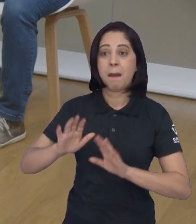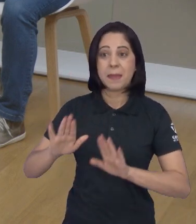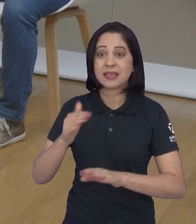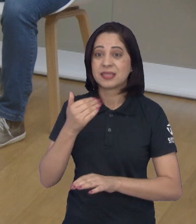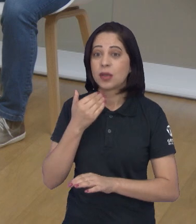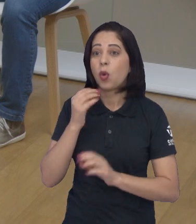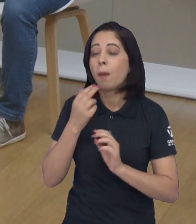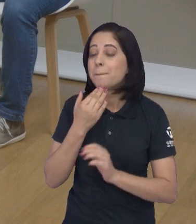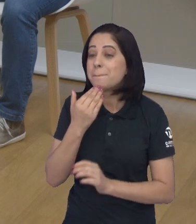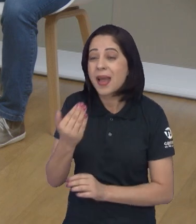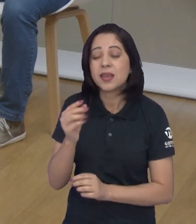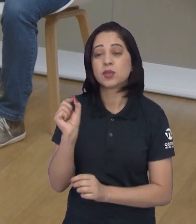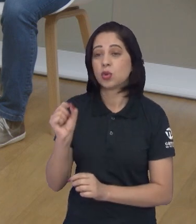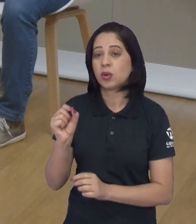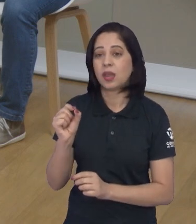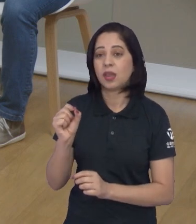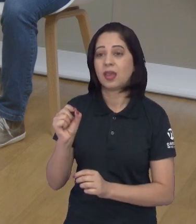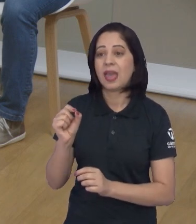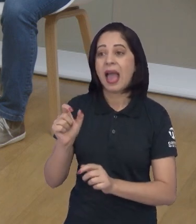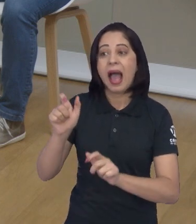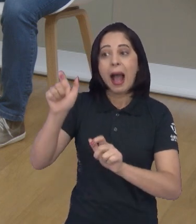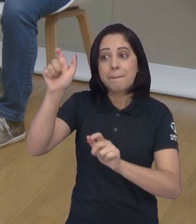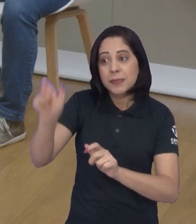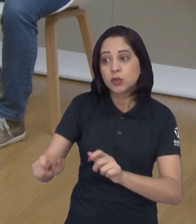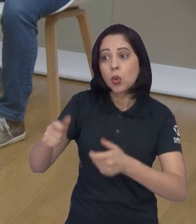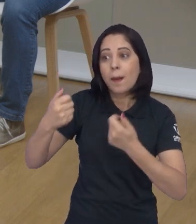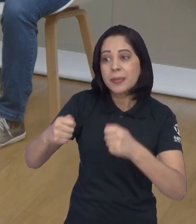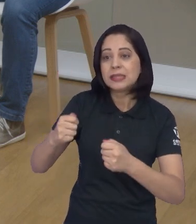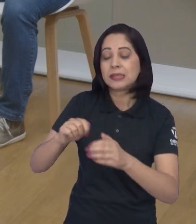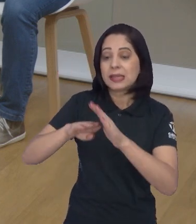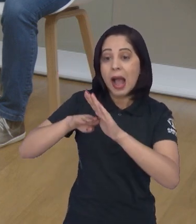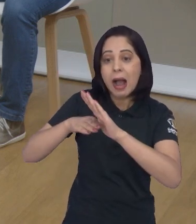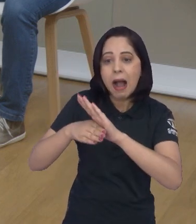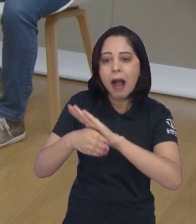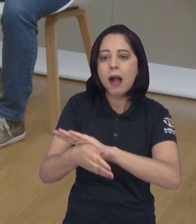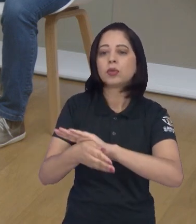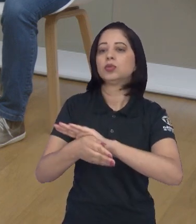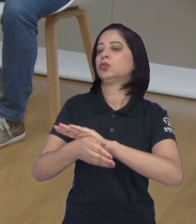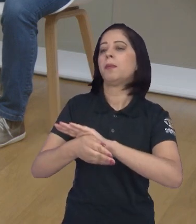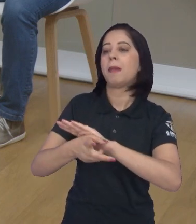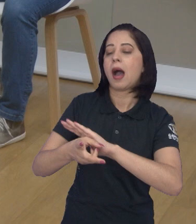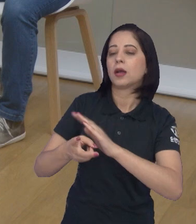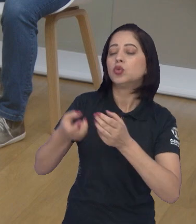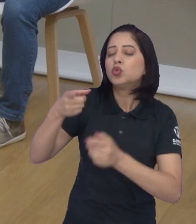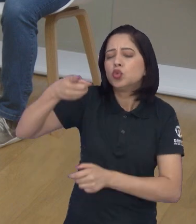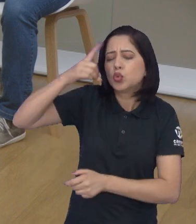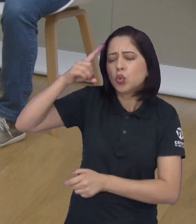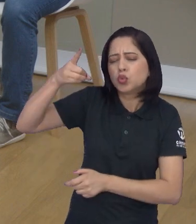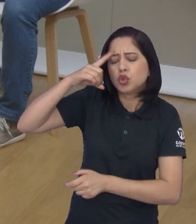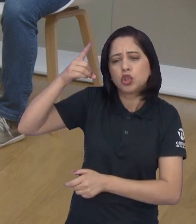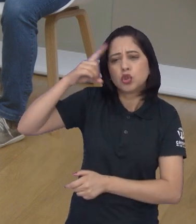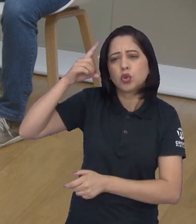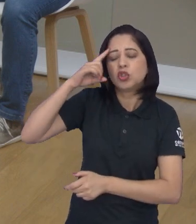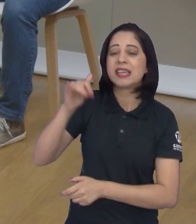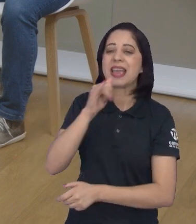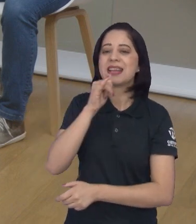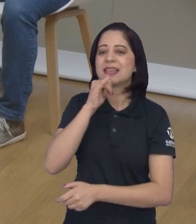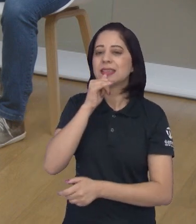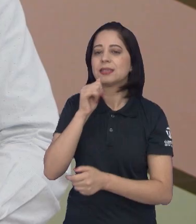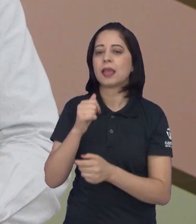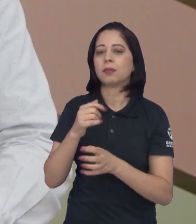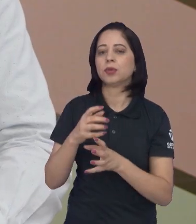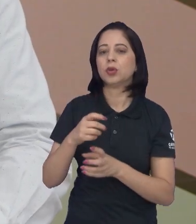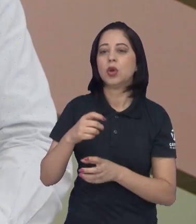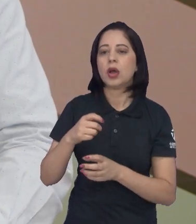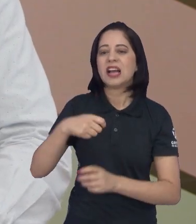pede mesmo é pra pessoa fixar aquilo com alguma rotina por exemplo junto com o café da manhã ou logo antes de escovar o dente para dormir à noite para